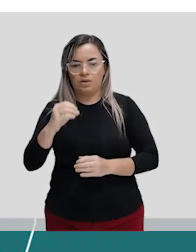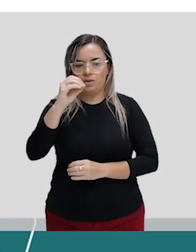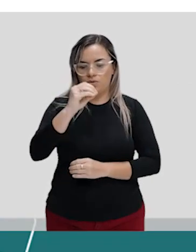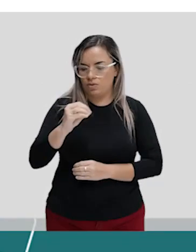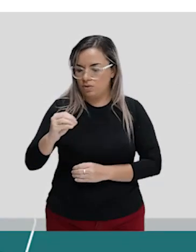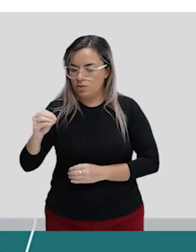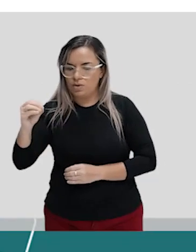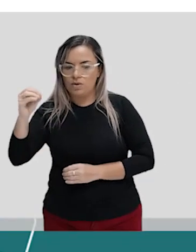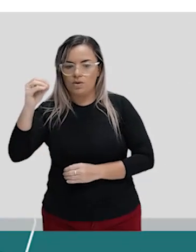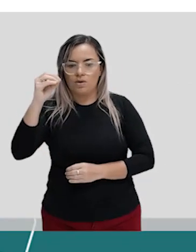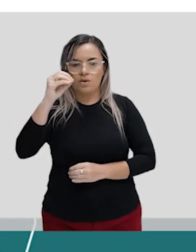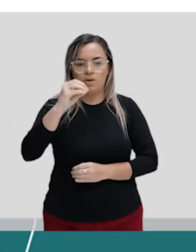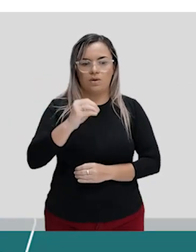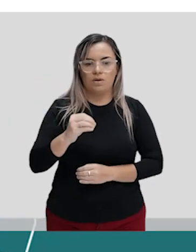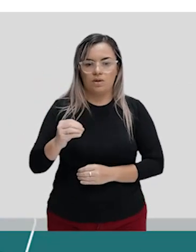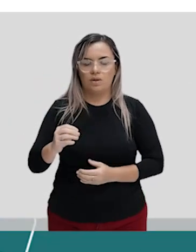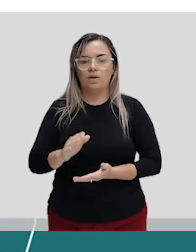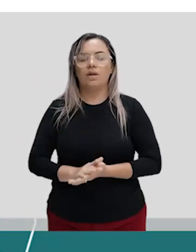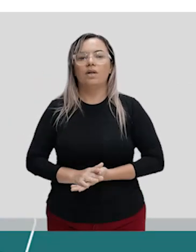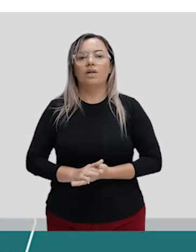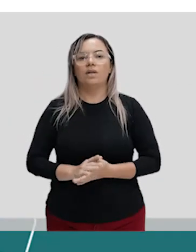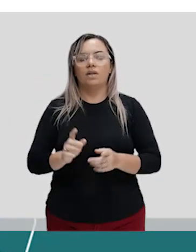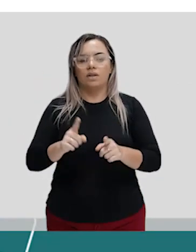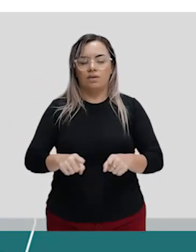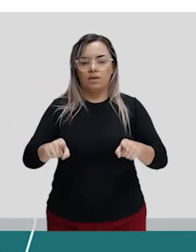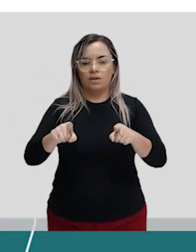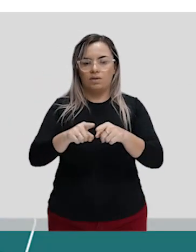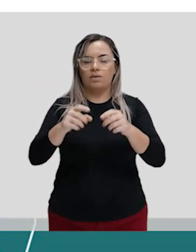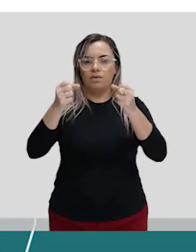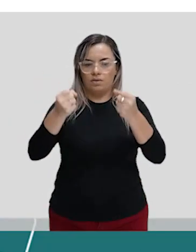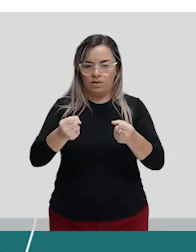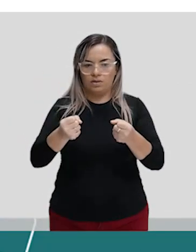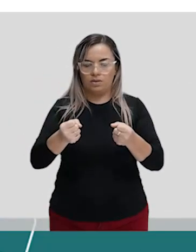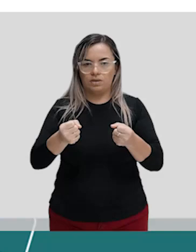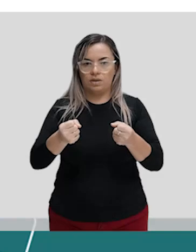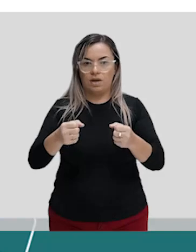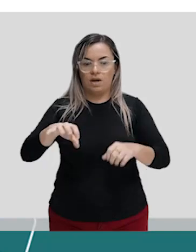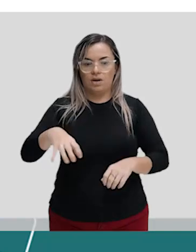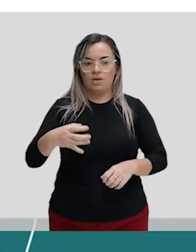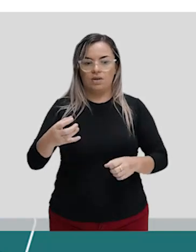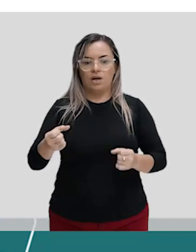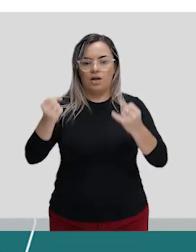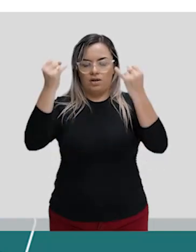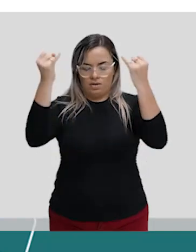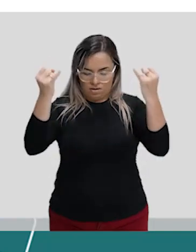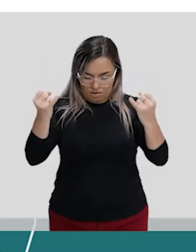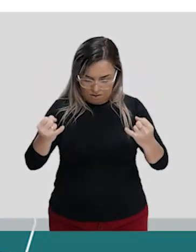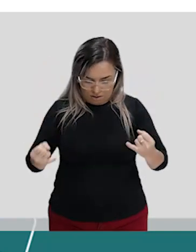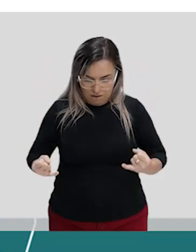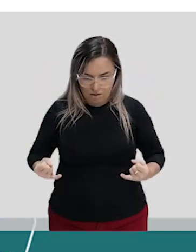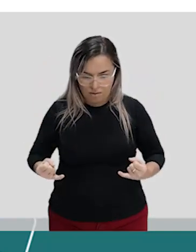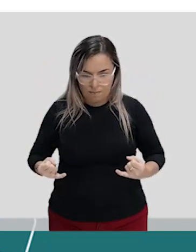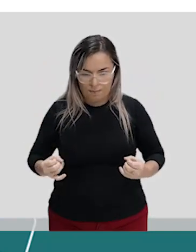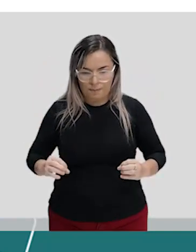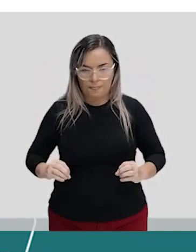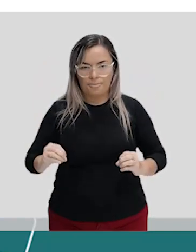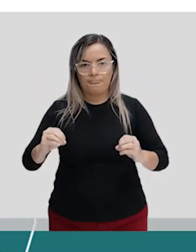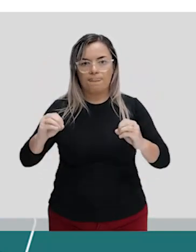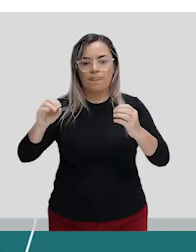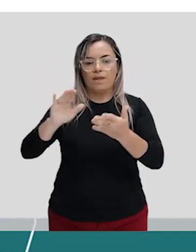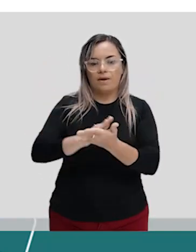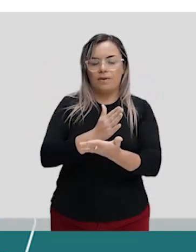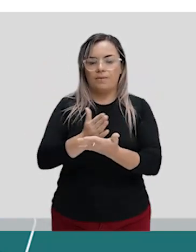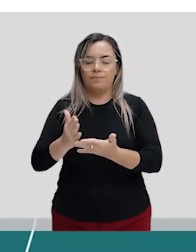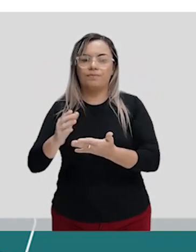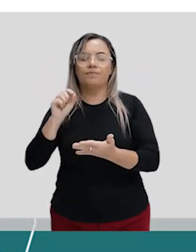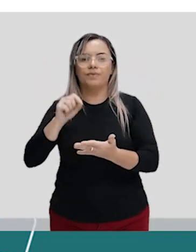ocorrer um processo de desnaturação, que é quando elas perdem um formato, quando elas estão sendo submetidas a altas